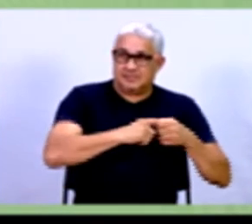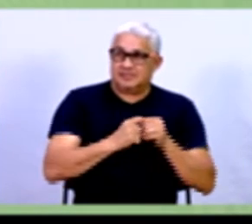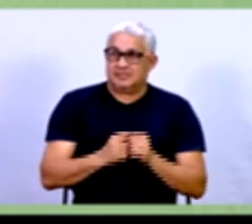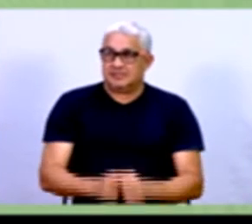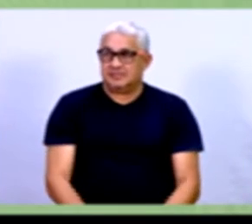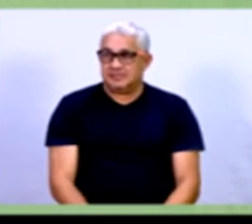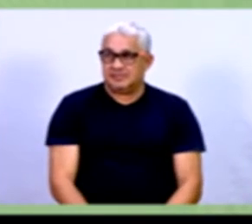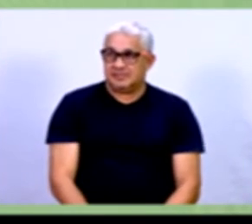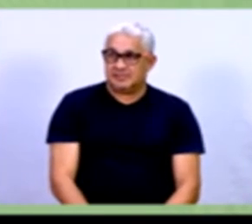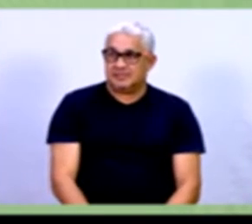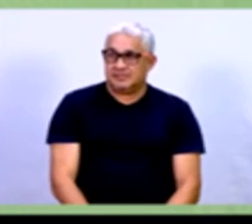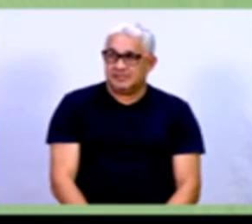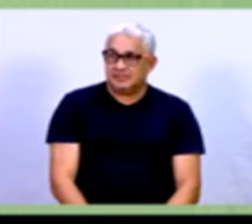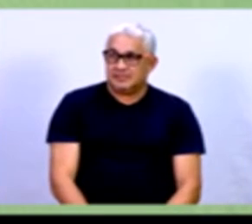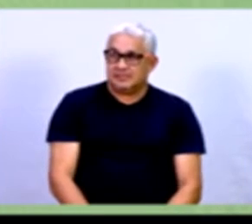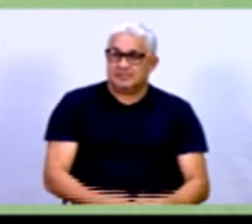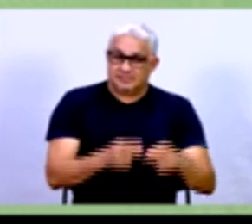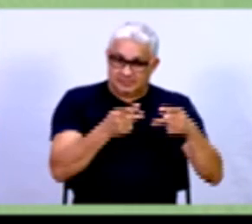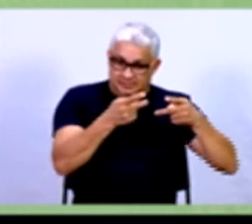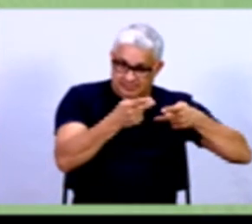para o planejamento aqui.